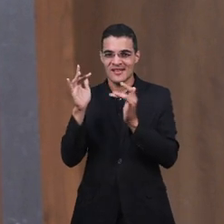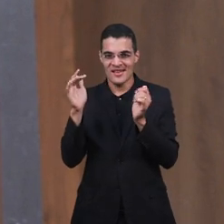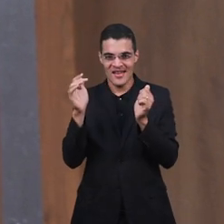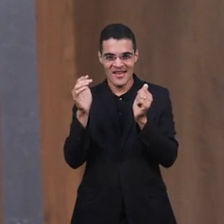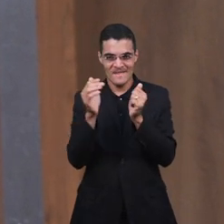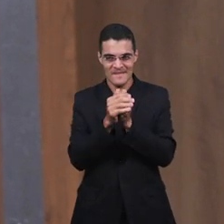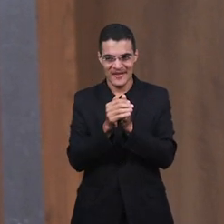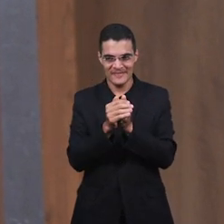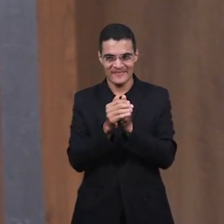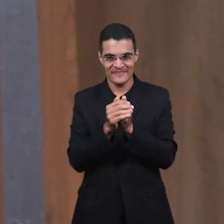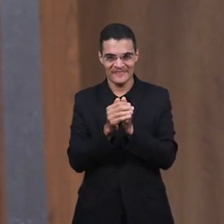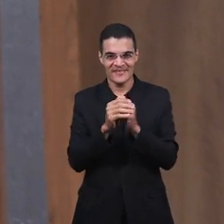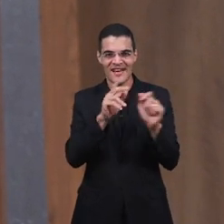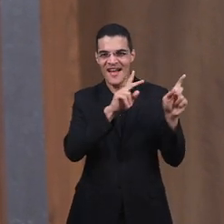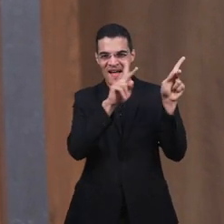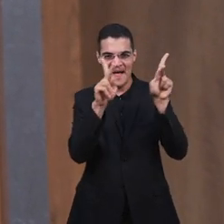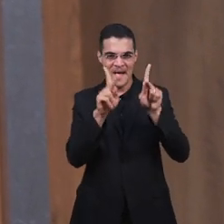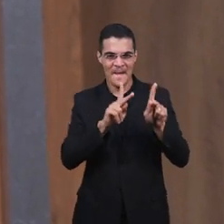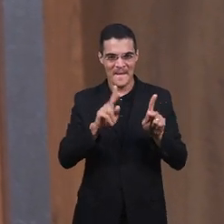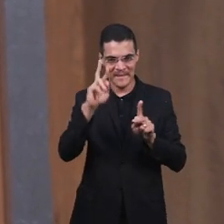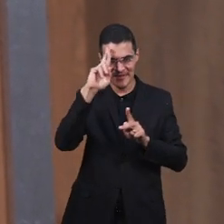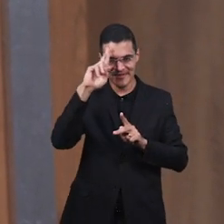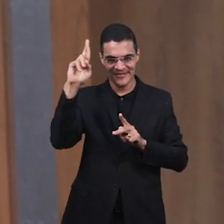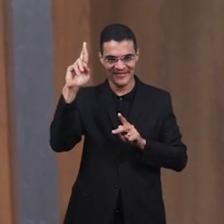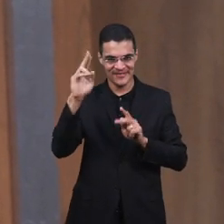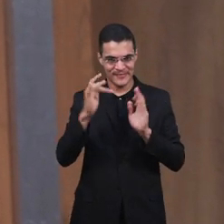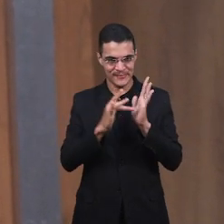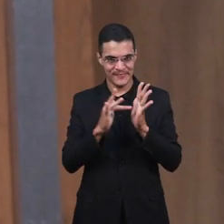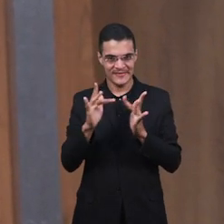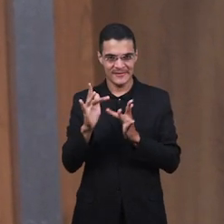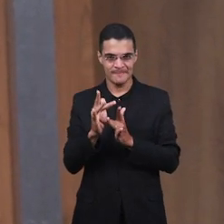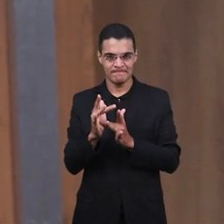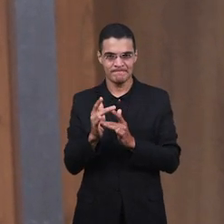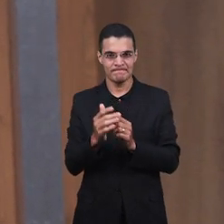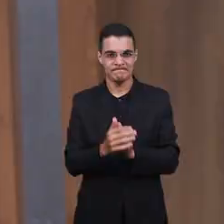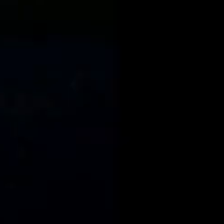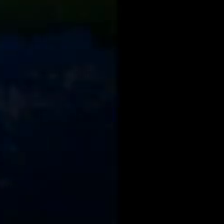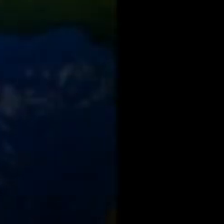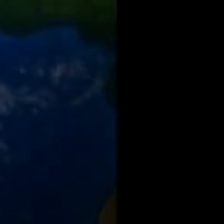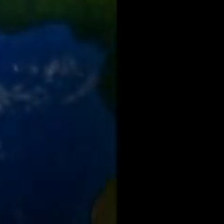em nome de Jesus. Amém. A paz do Senhor.